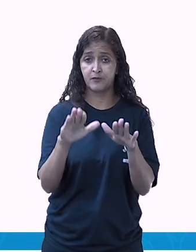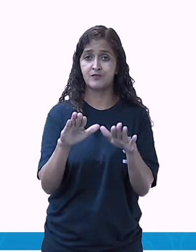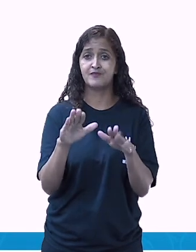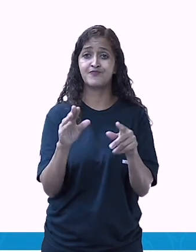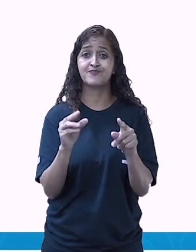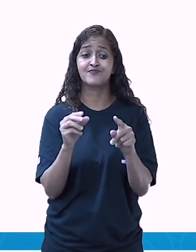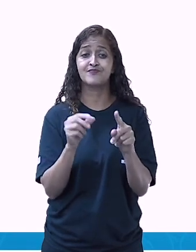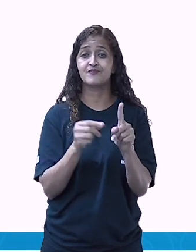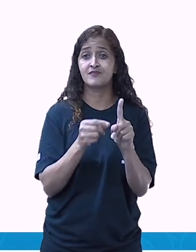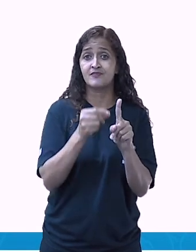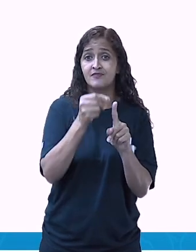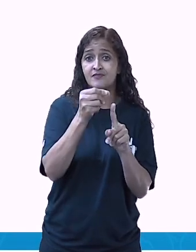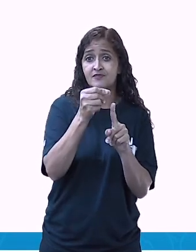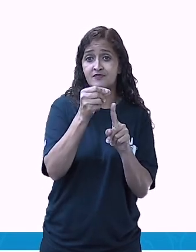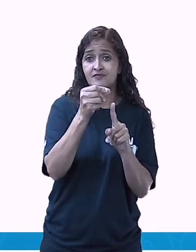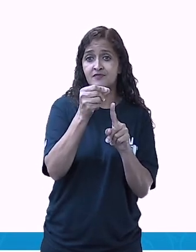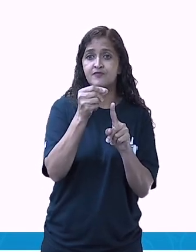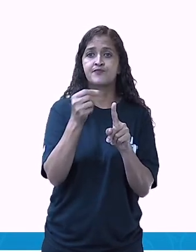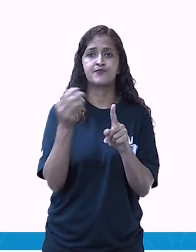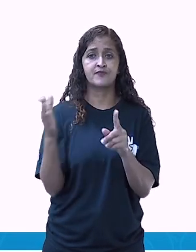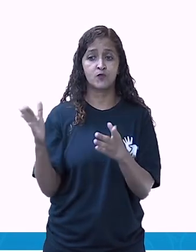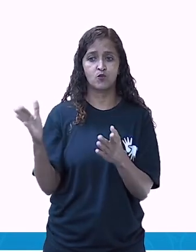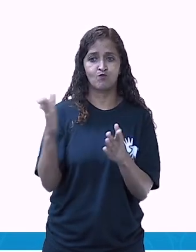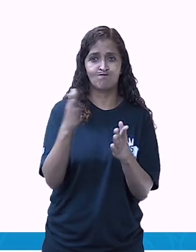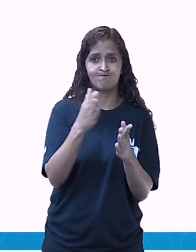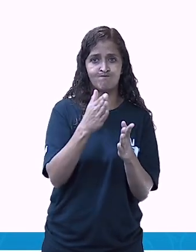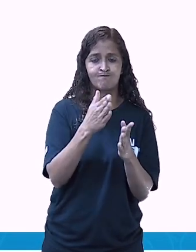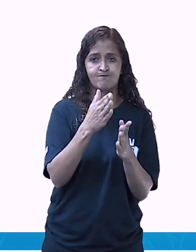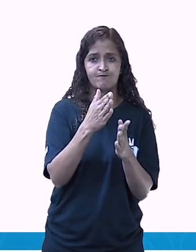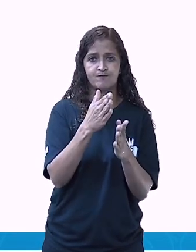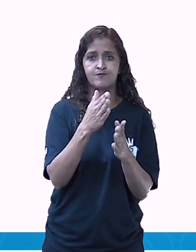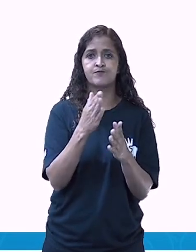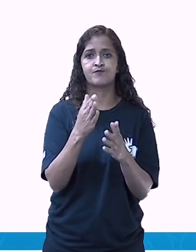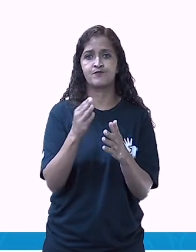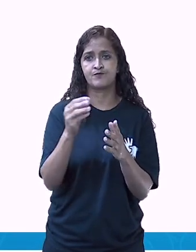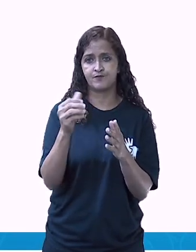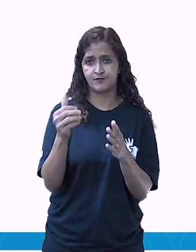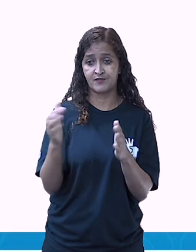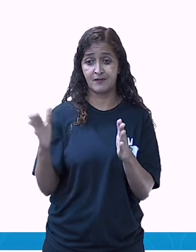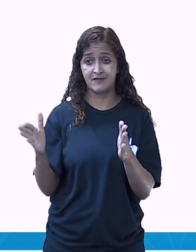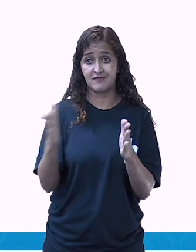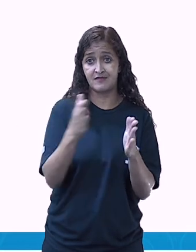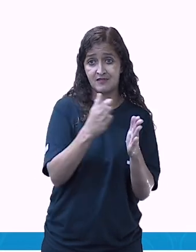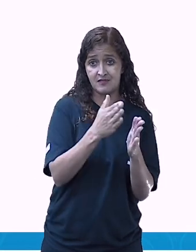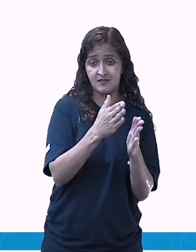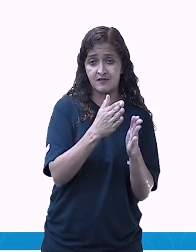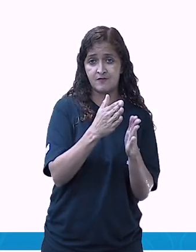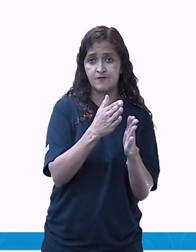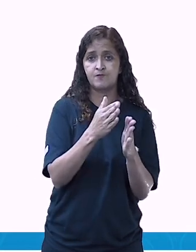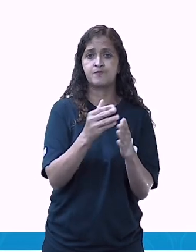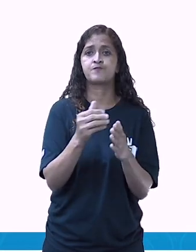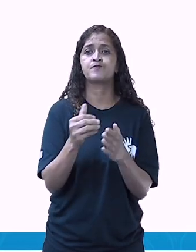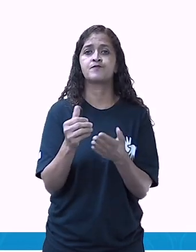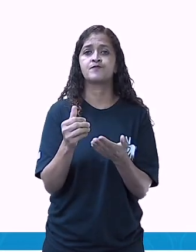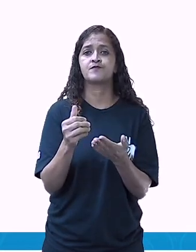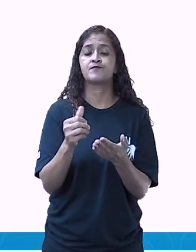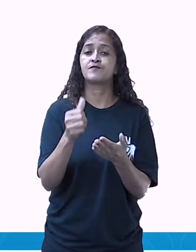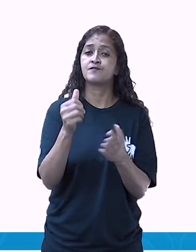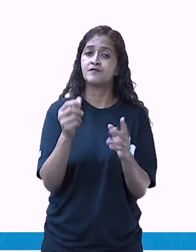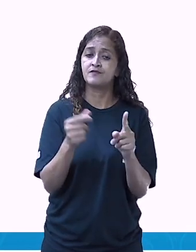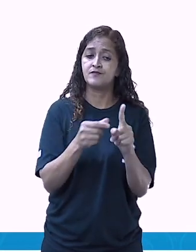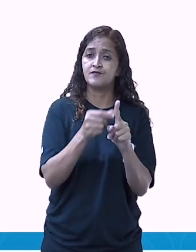as unidades, o que é unidade? Né? O número da direita para a esquerda, o primeiro, que